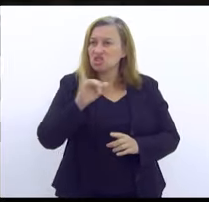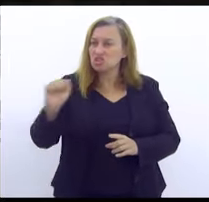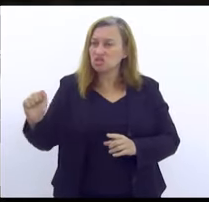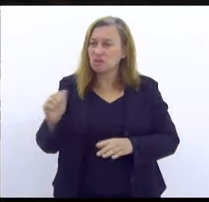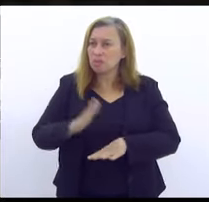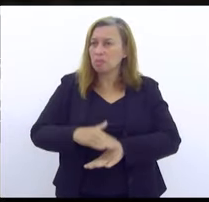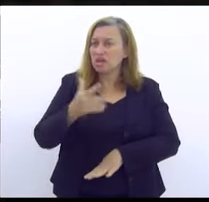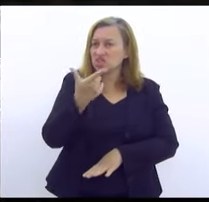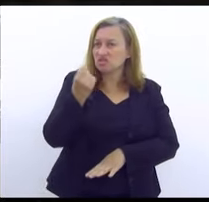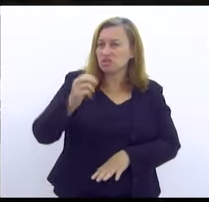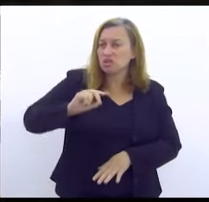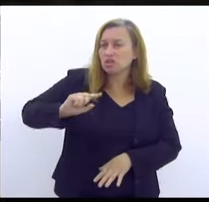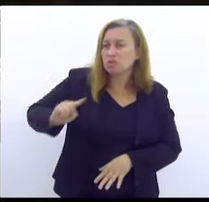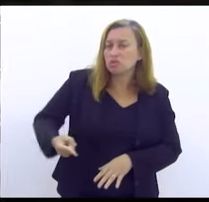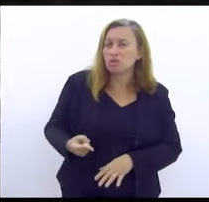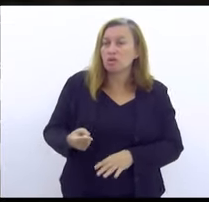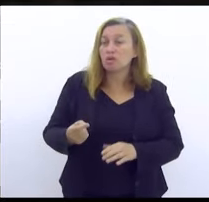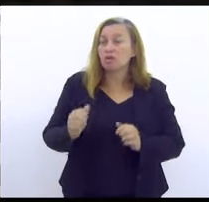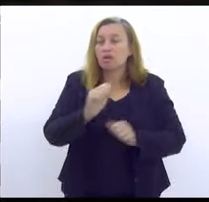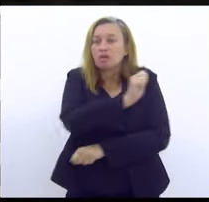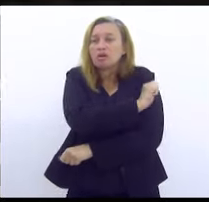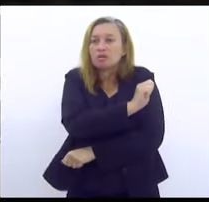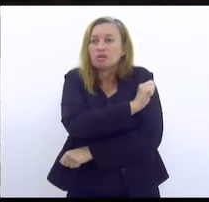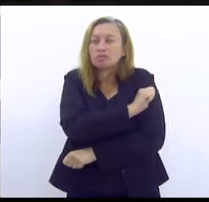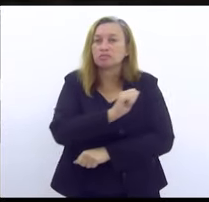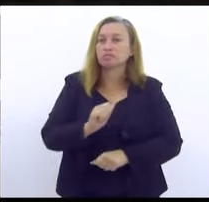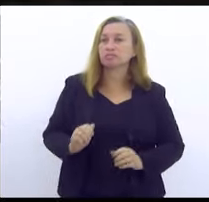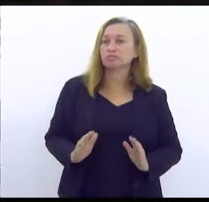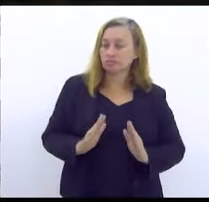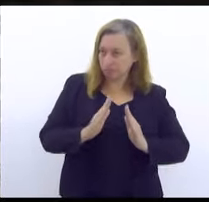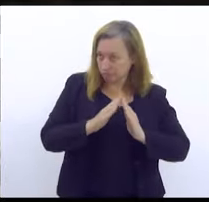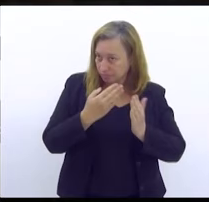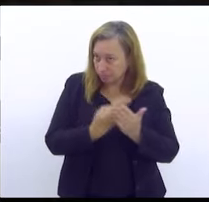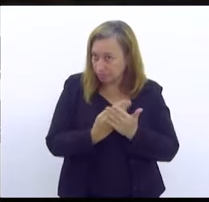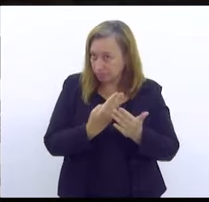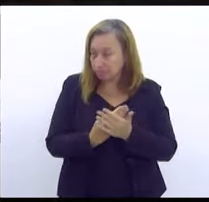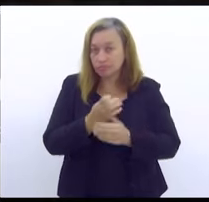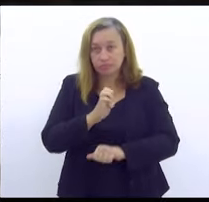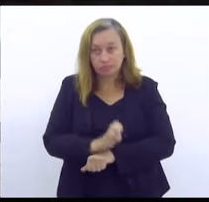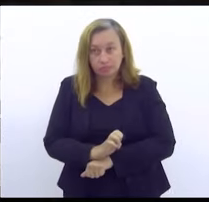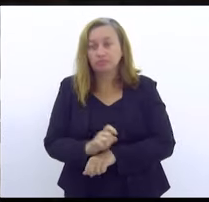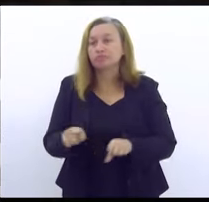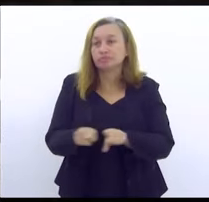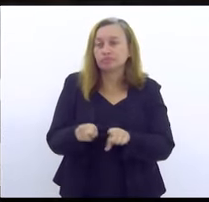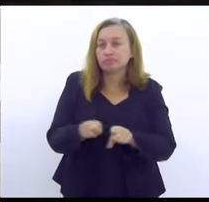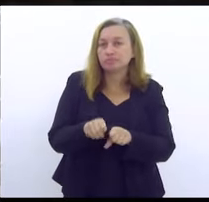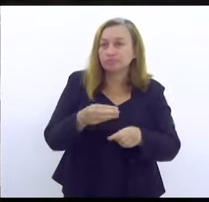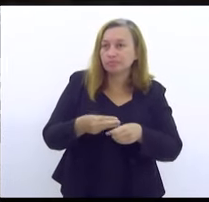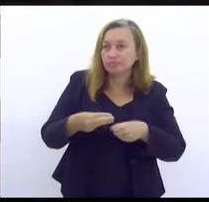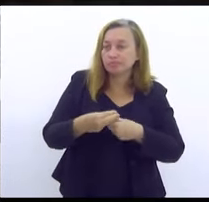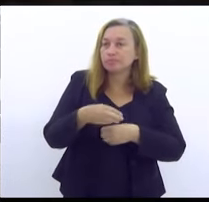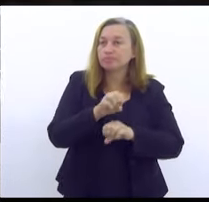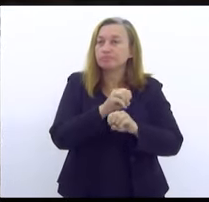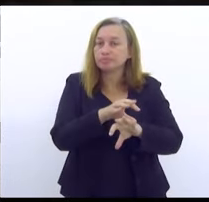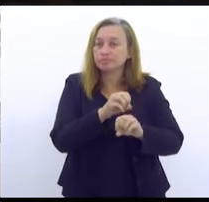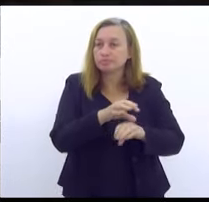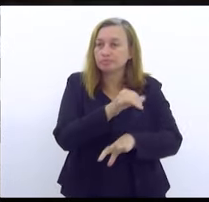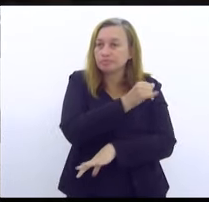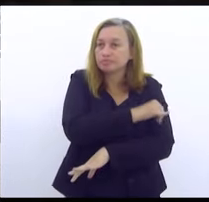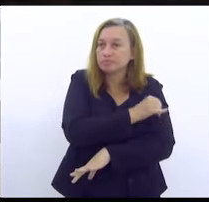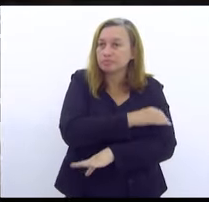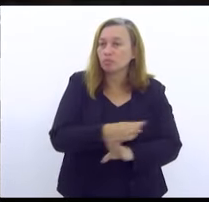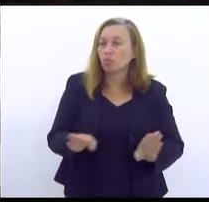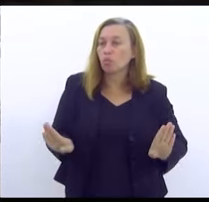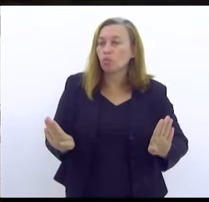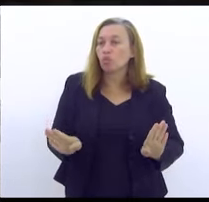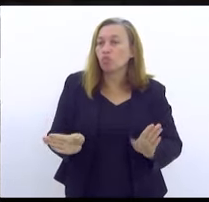mais de 20 mil alunos da rede estadual e da rede municipal de ensino do Rio de Janeiro ficaram